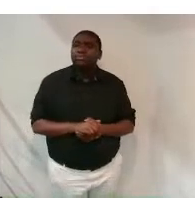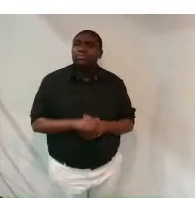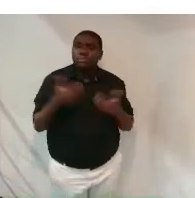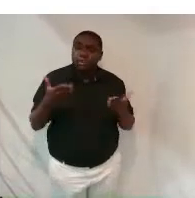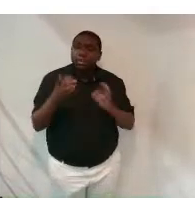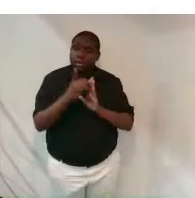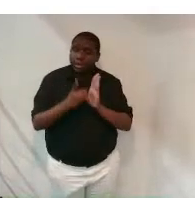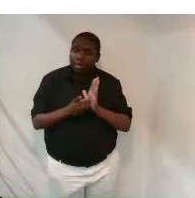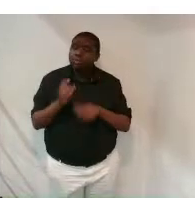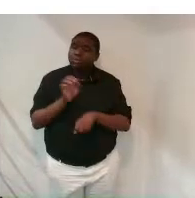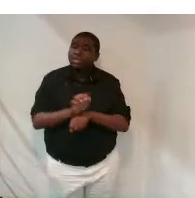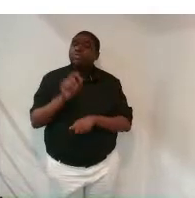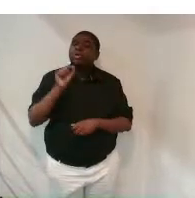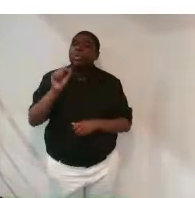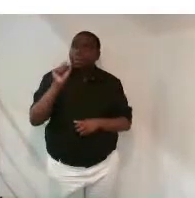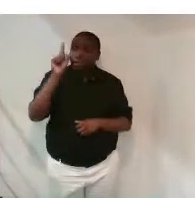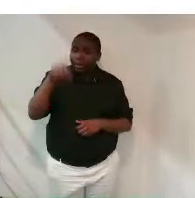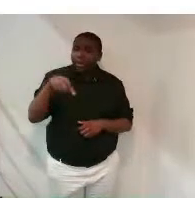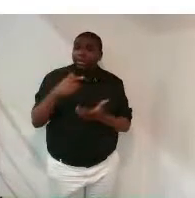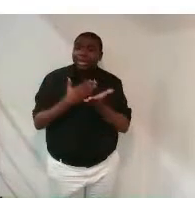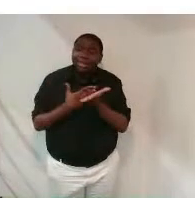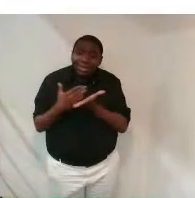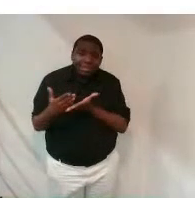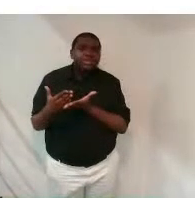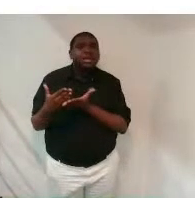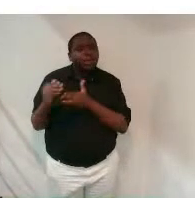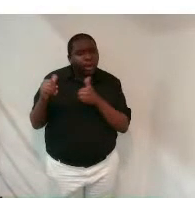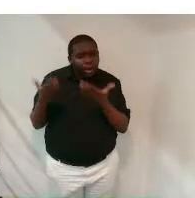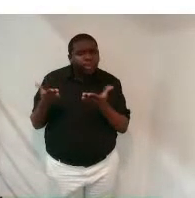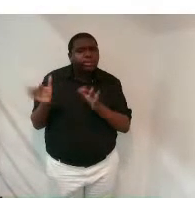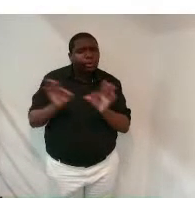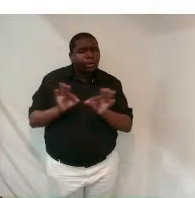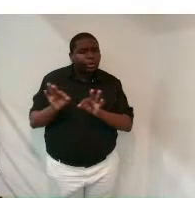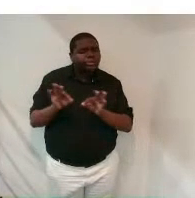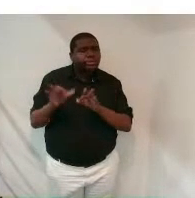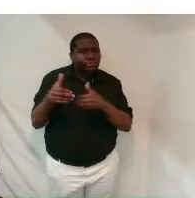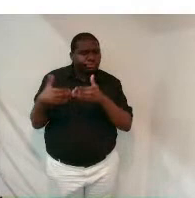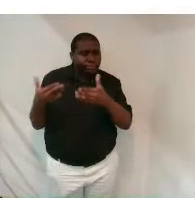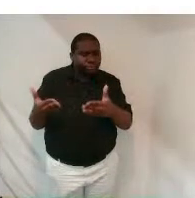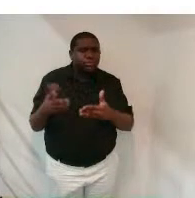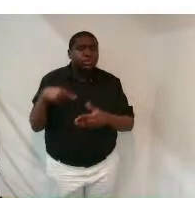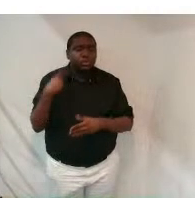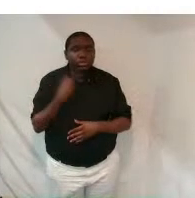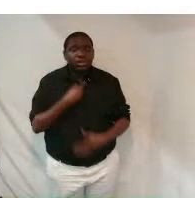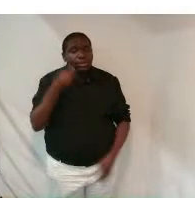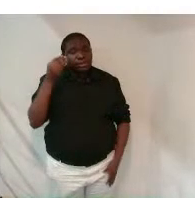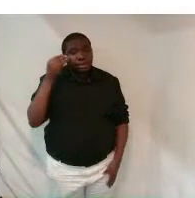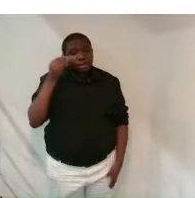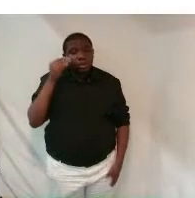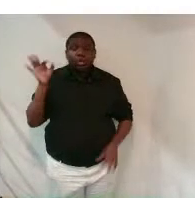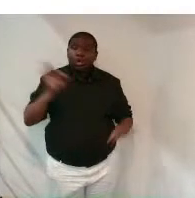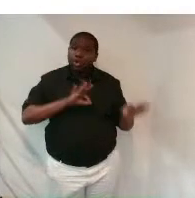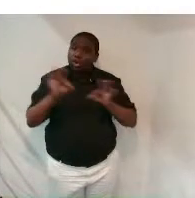decreto estadual, a gente, é uma minuta inicial ainda em construção, a gente tentou